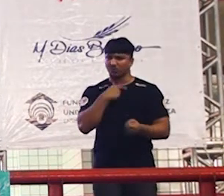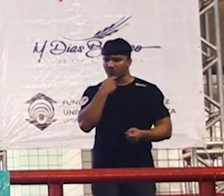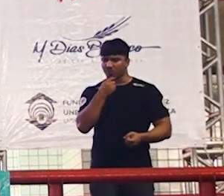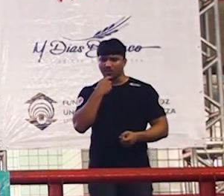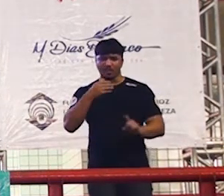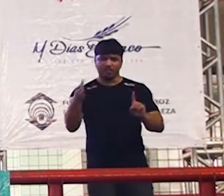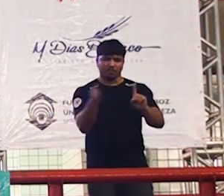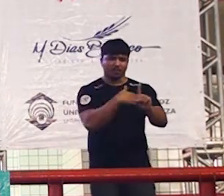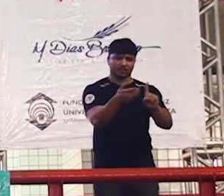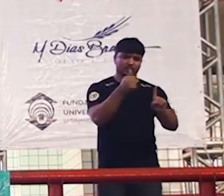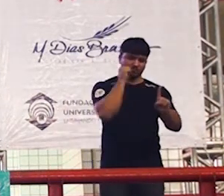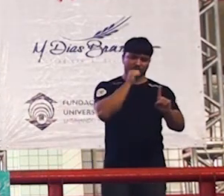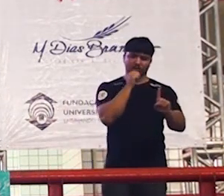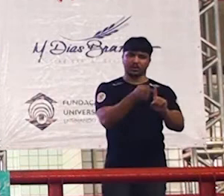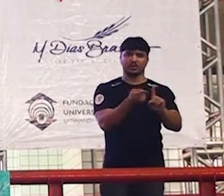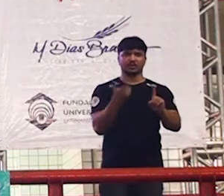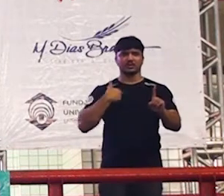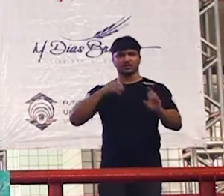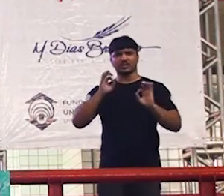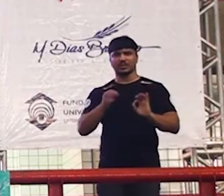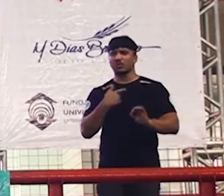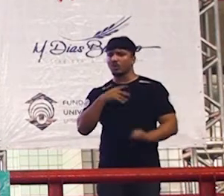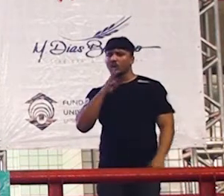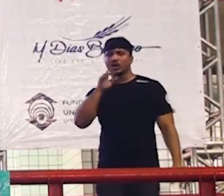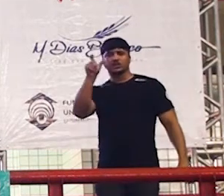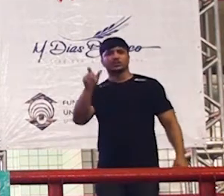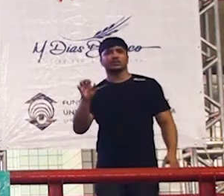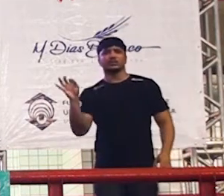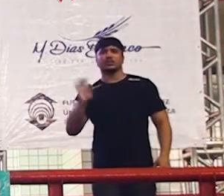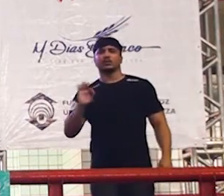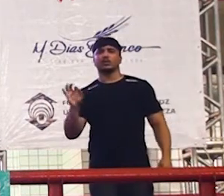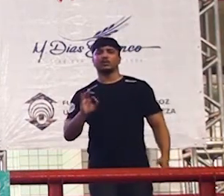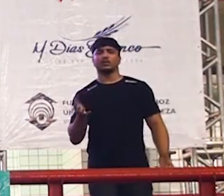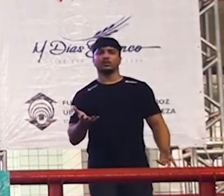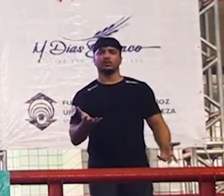um vagabundo que espancou a namorada, sendo que tu nem conhece o cara.